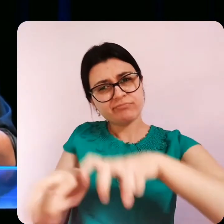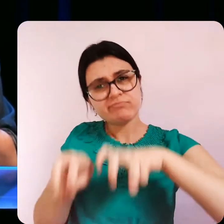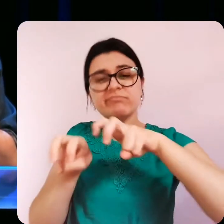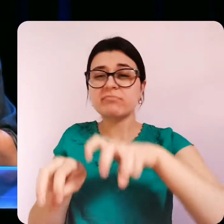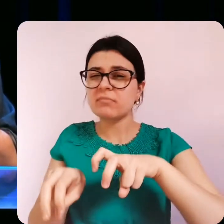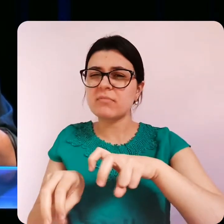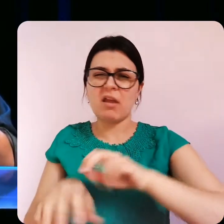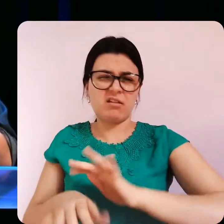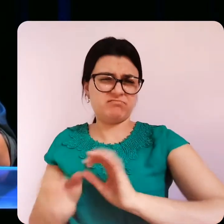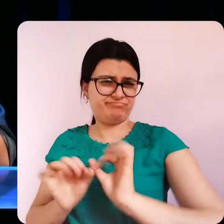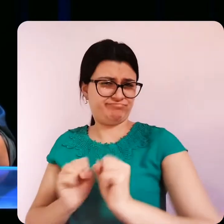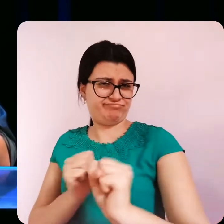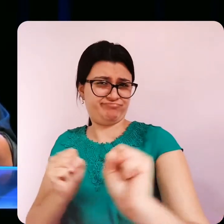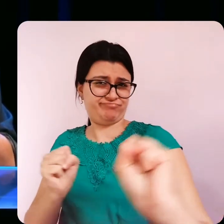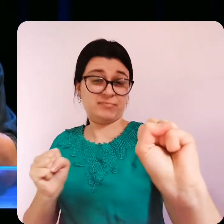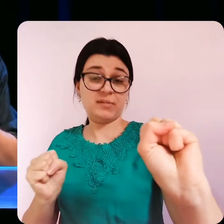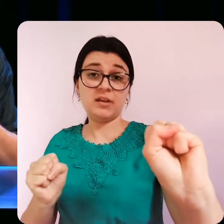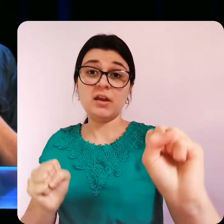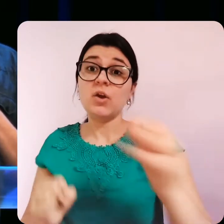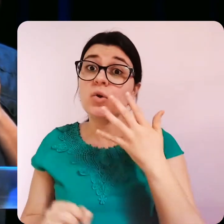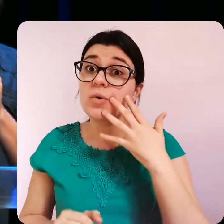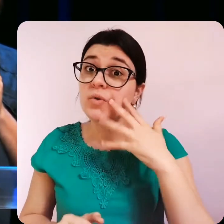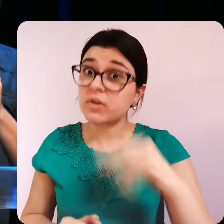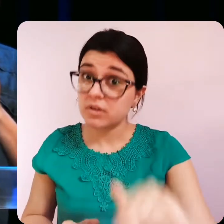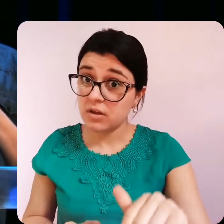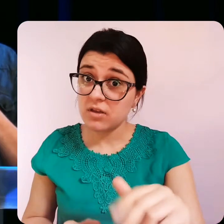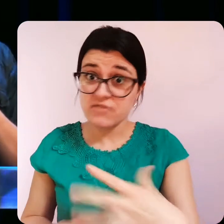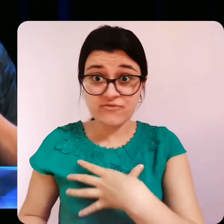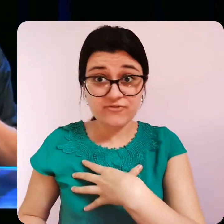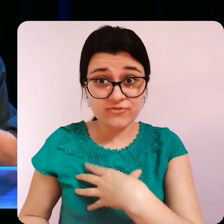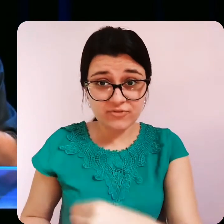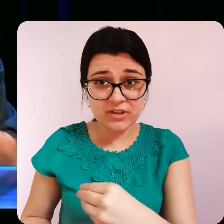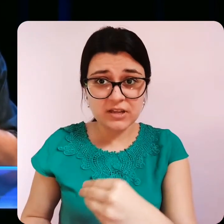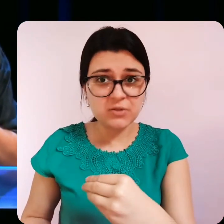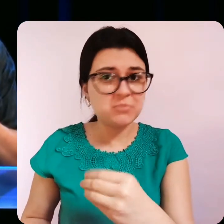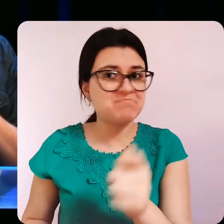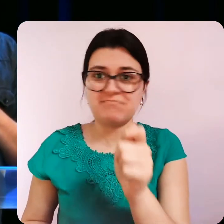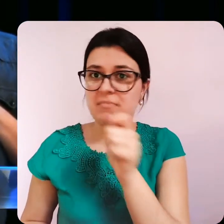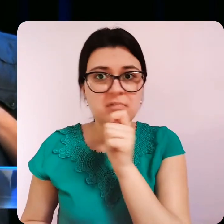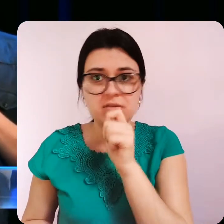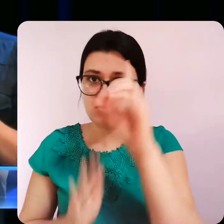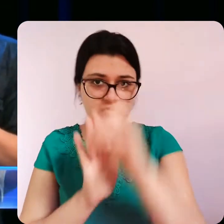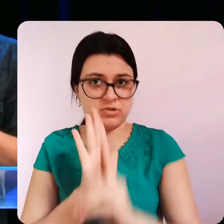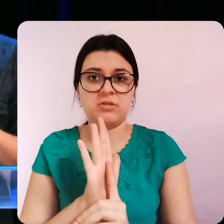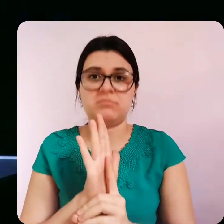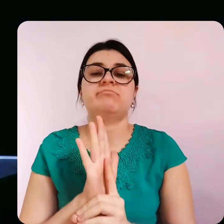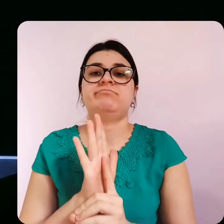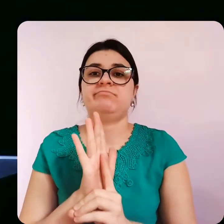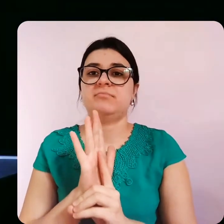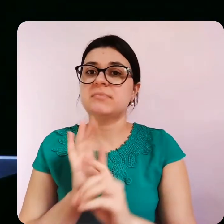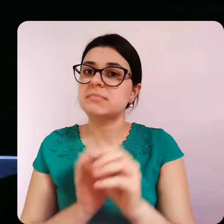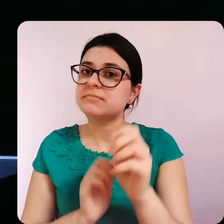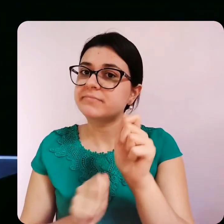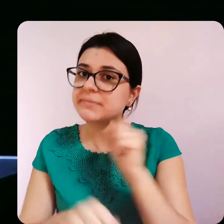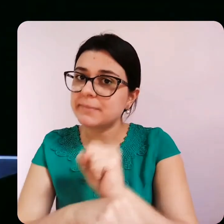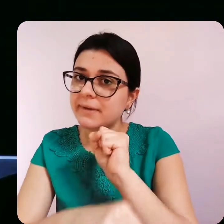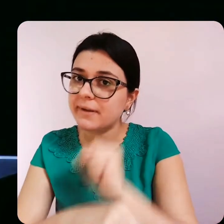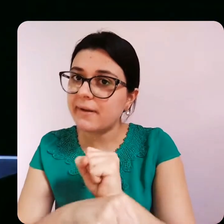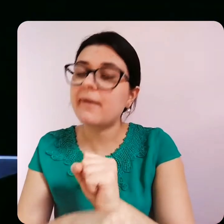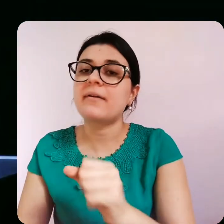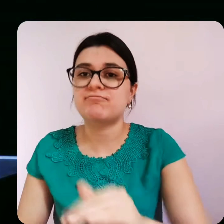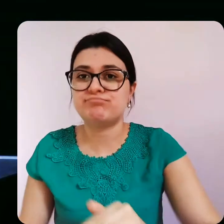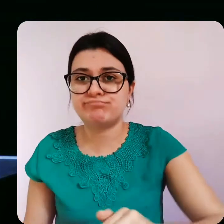nada até que ele atingisse a maioridade, até que ele chegasse na plenitude dos tempos. Enquanto o filho daquele senhor era uma